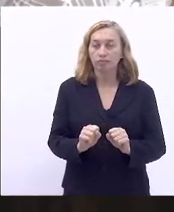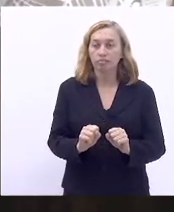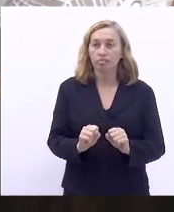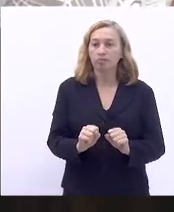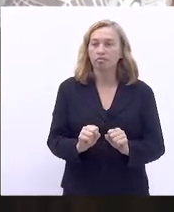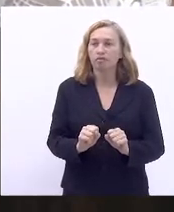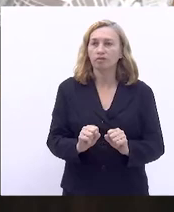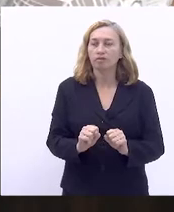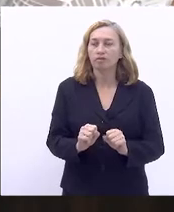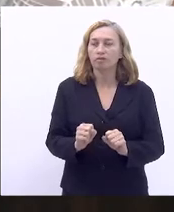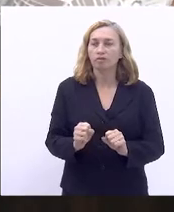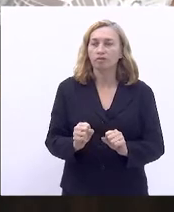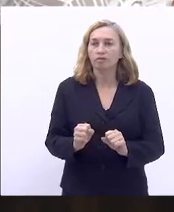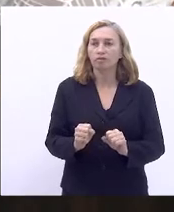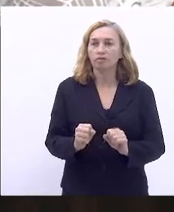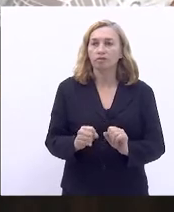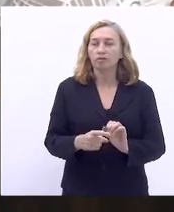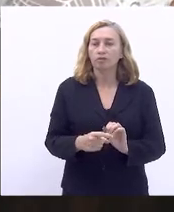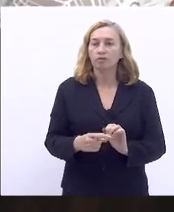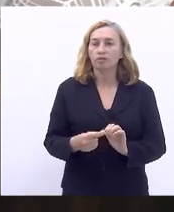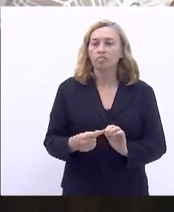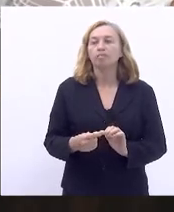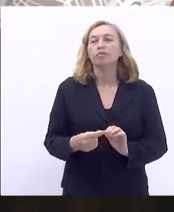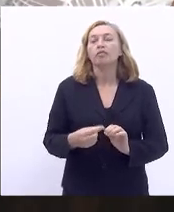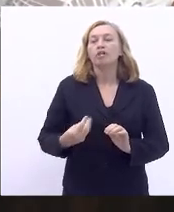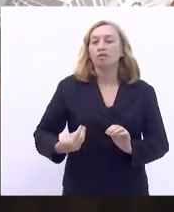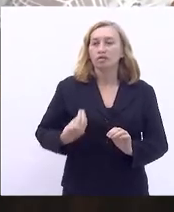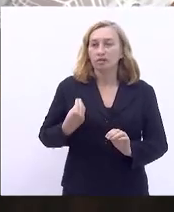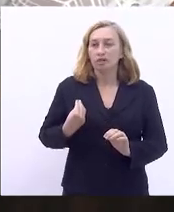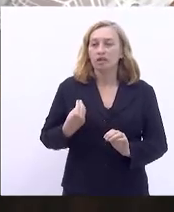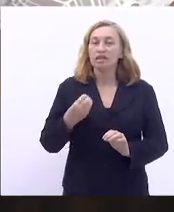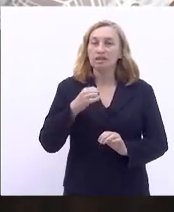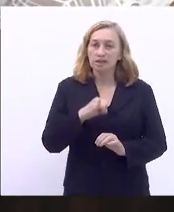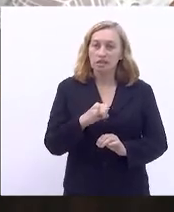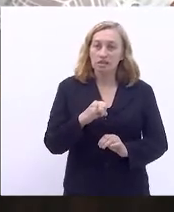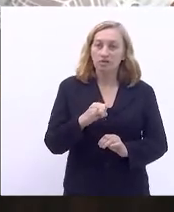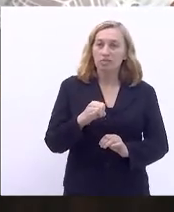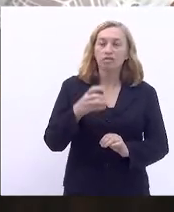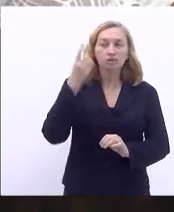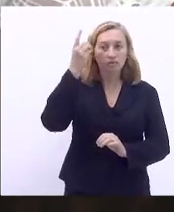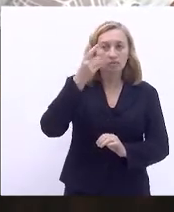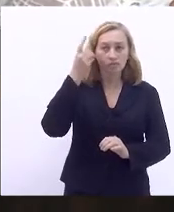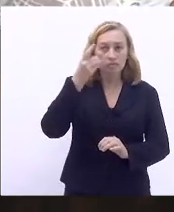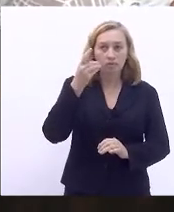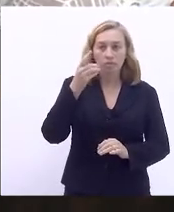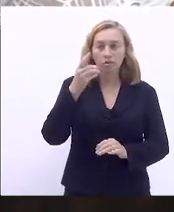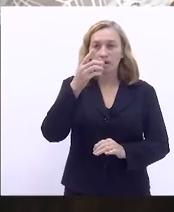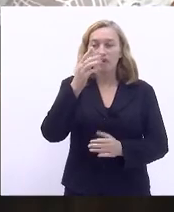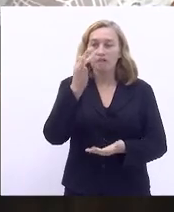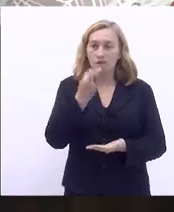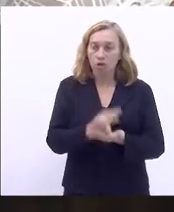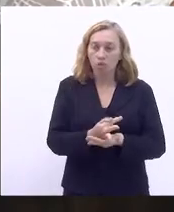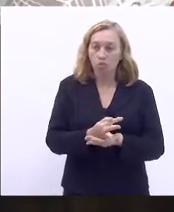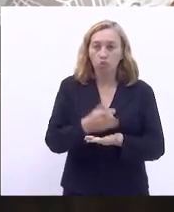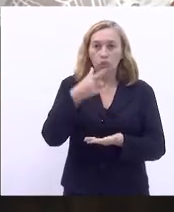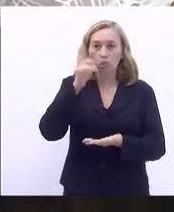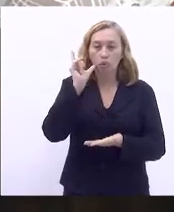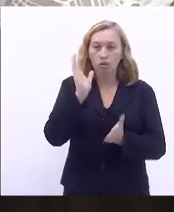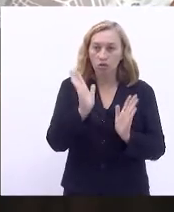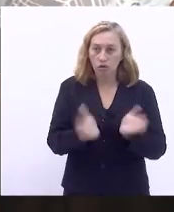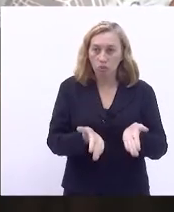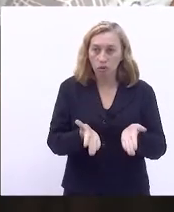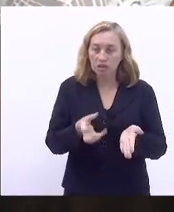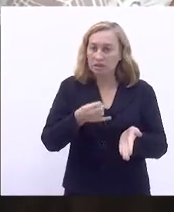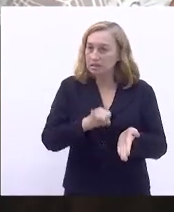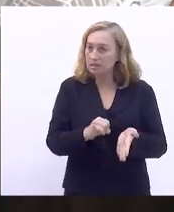possibilidade remota. Então, o parlamentar, que por algum motivo não veio no dia de ontem, nem no dia de hoje, no final do mês, se não tiver